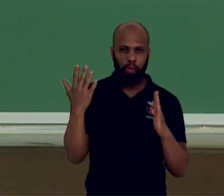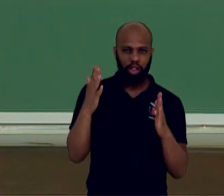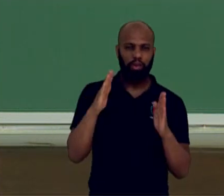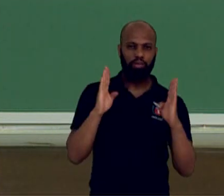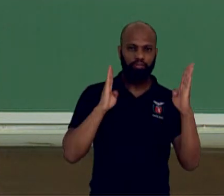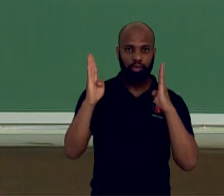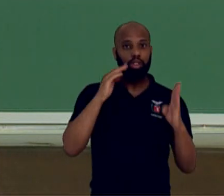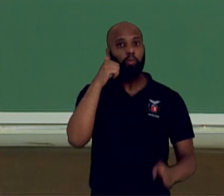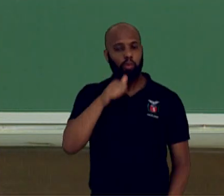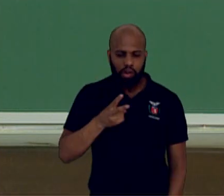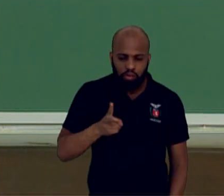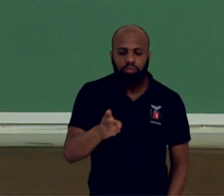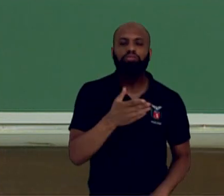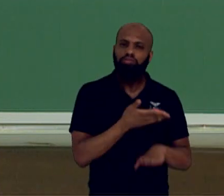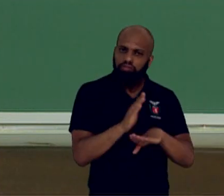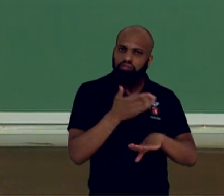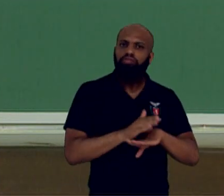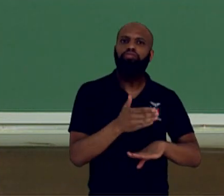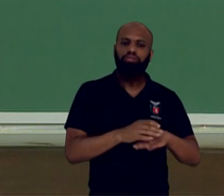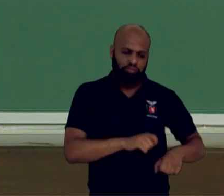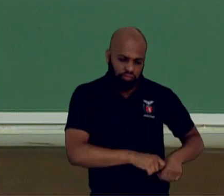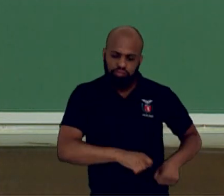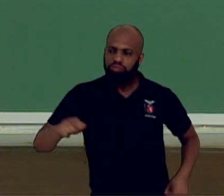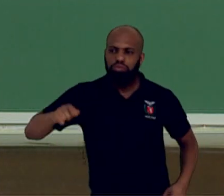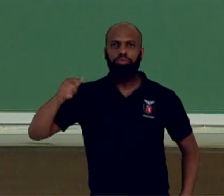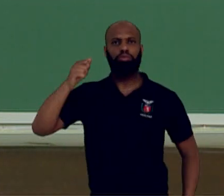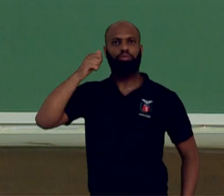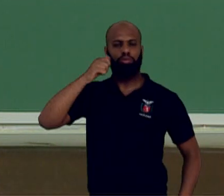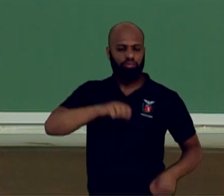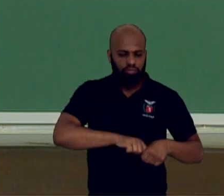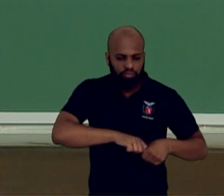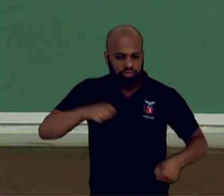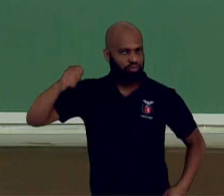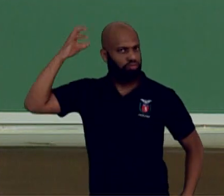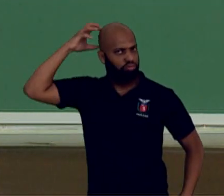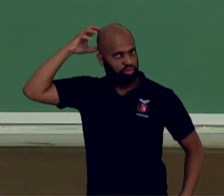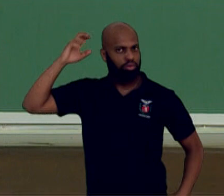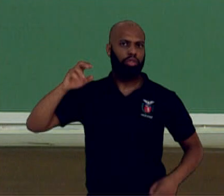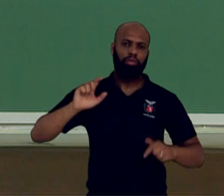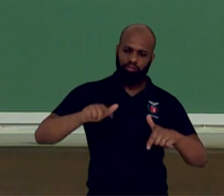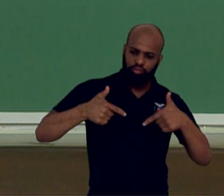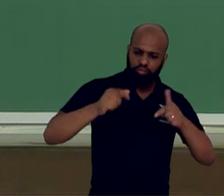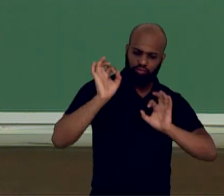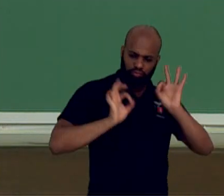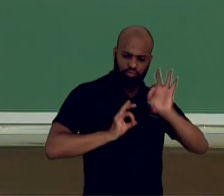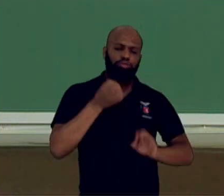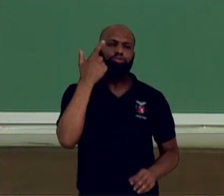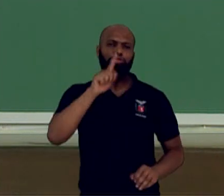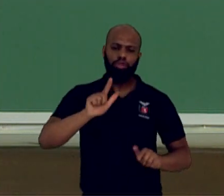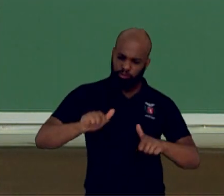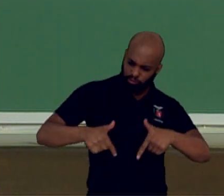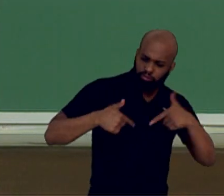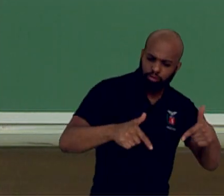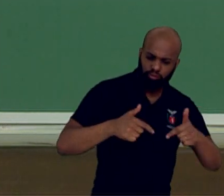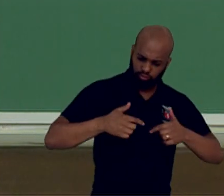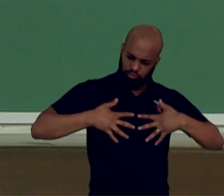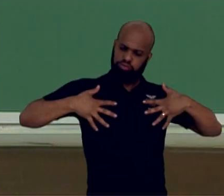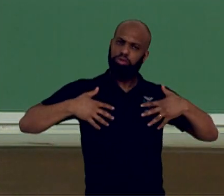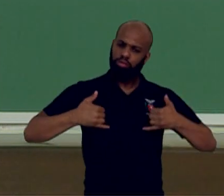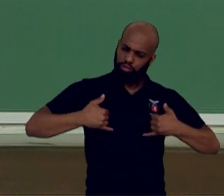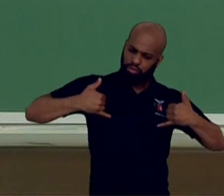continuavam sendo samurais, eram com treinamentos, mulheres guerreiras, também preparadas para enfrentar uma luta com honra, com